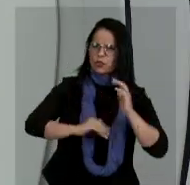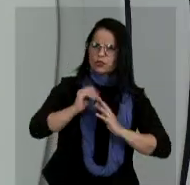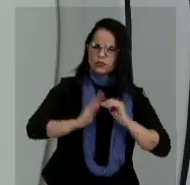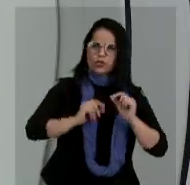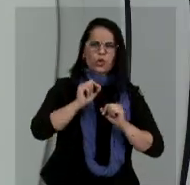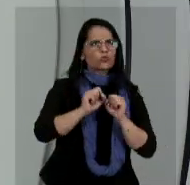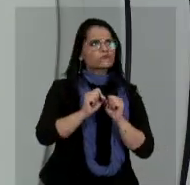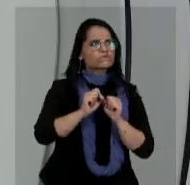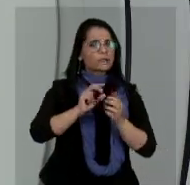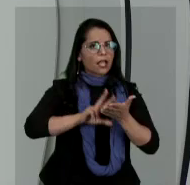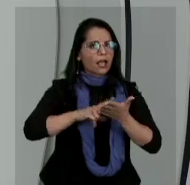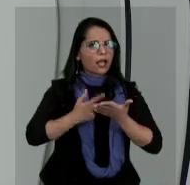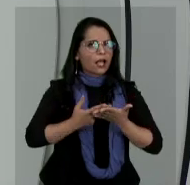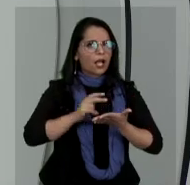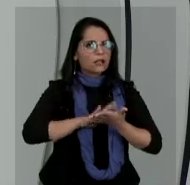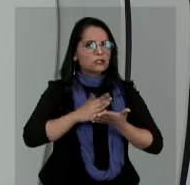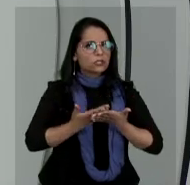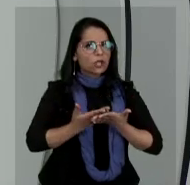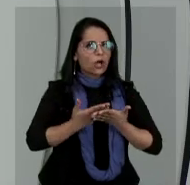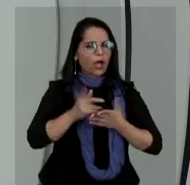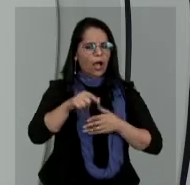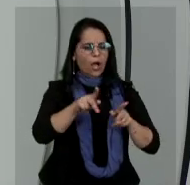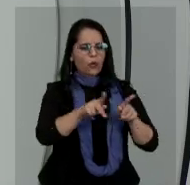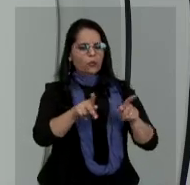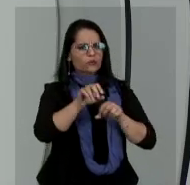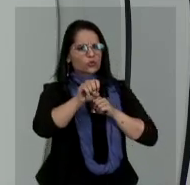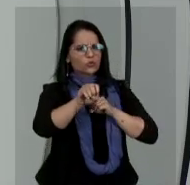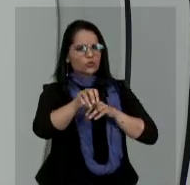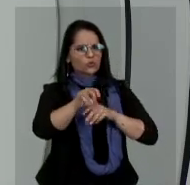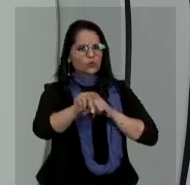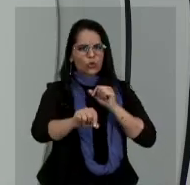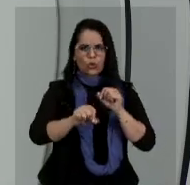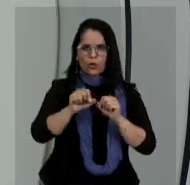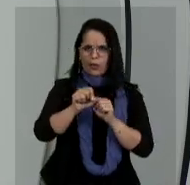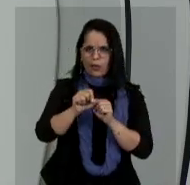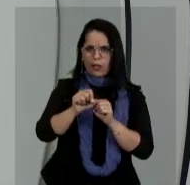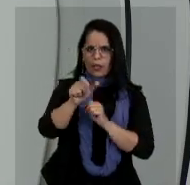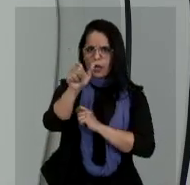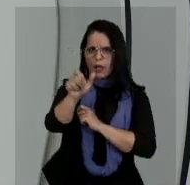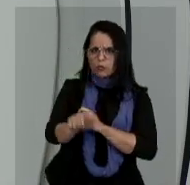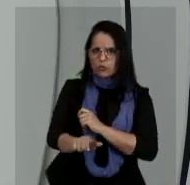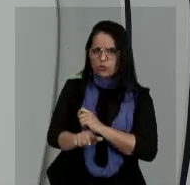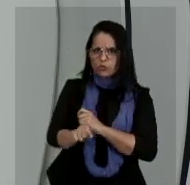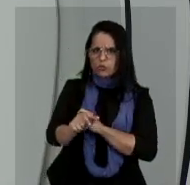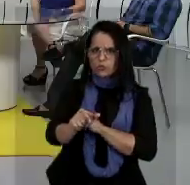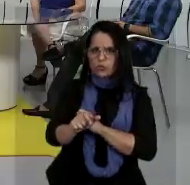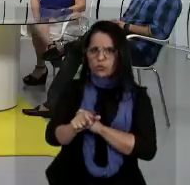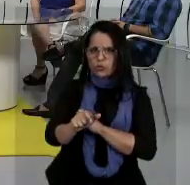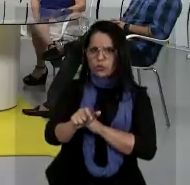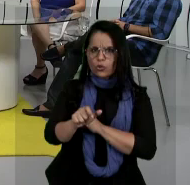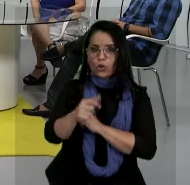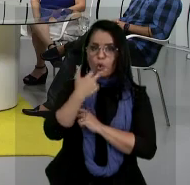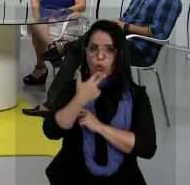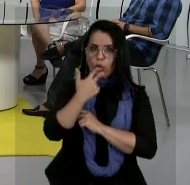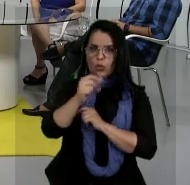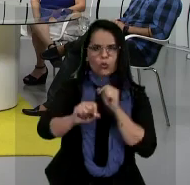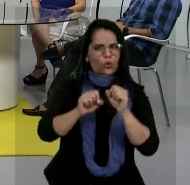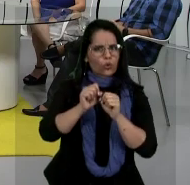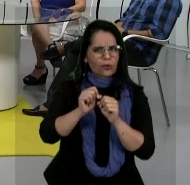tradutor, além de ser um professor que ensina aos indivíduos uma linguagem, uma